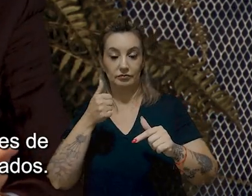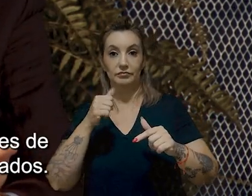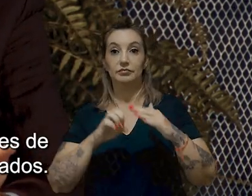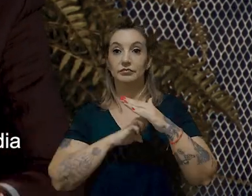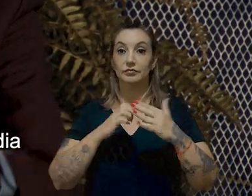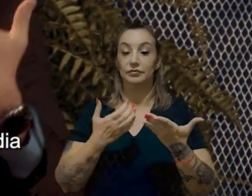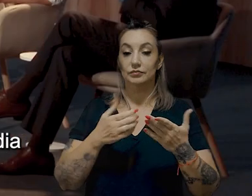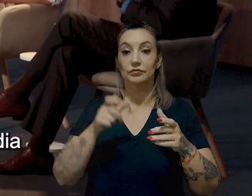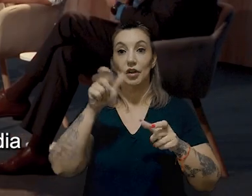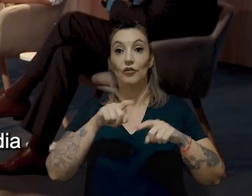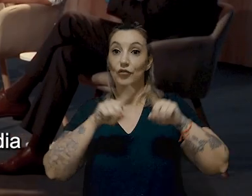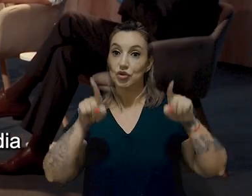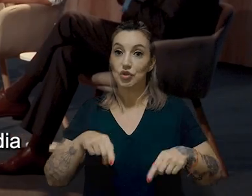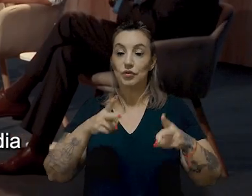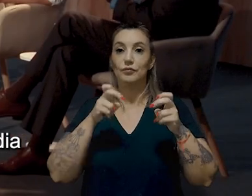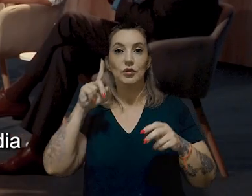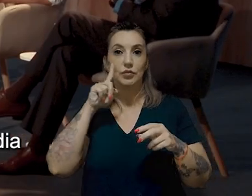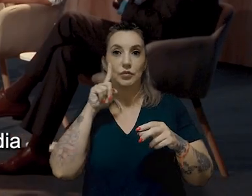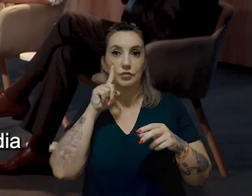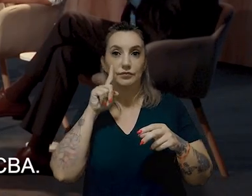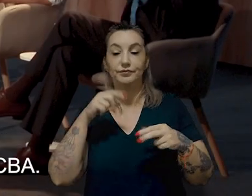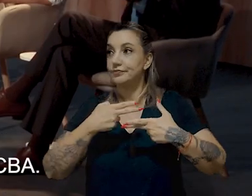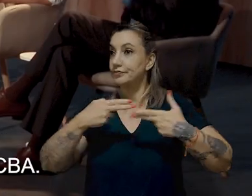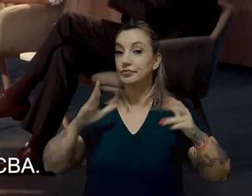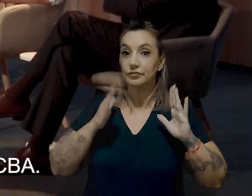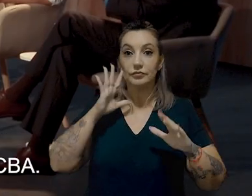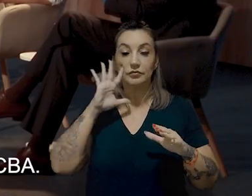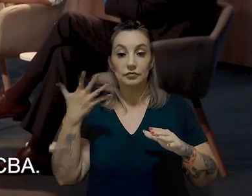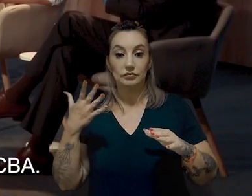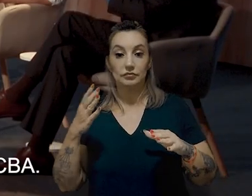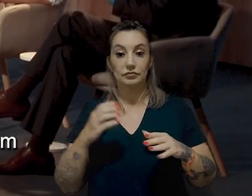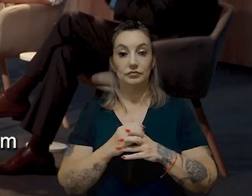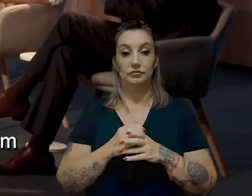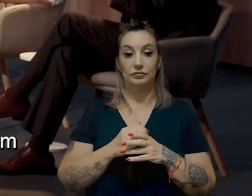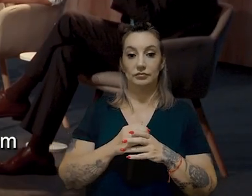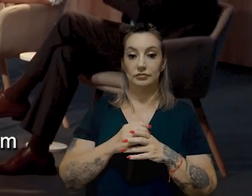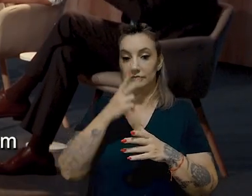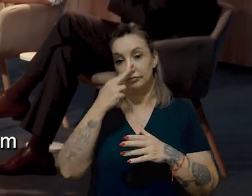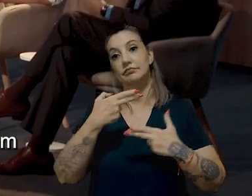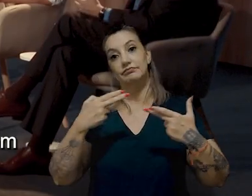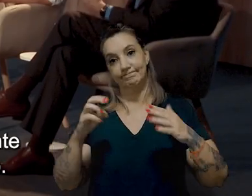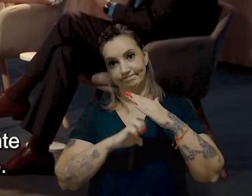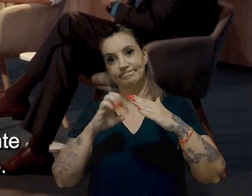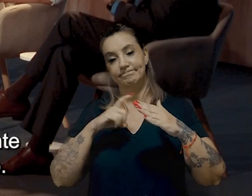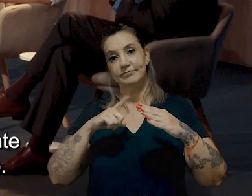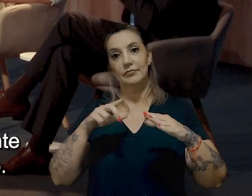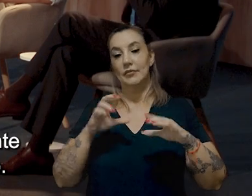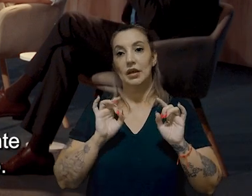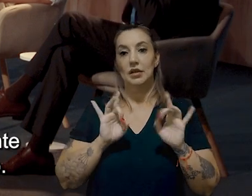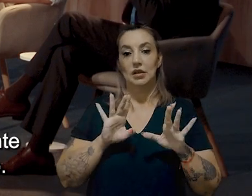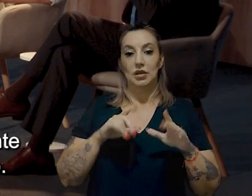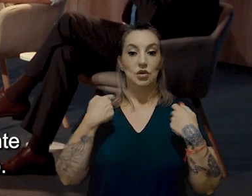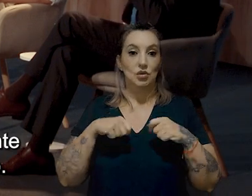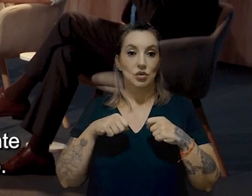pro pros seus empregados a gente tem olhado muito isso no dia a dia tem muita coisa já acontecendo na CBA acho que muitas empresas também estão trabalhando nisso mas você